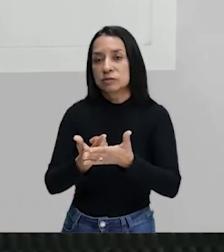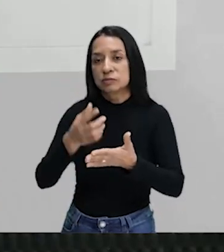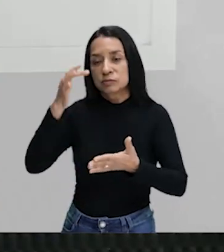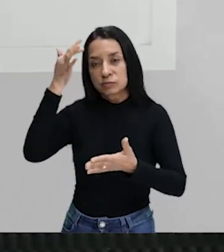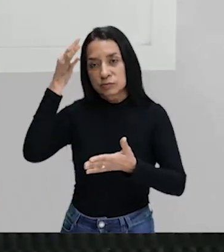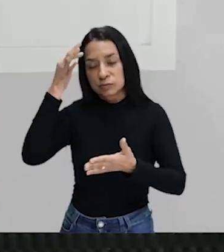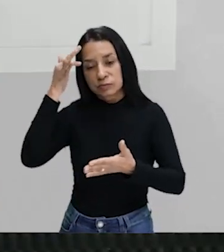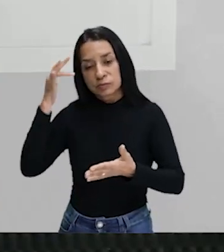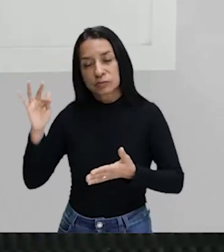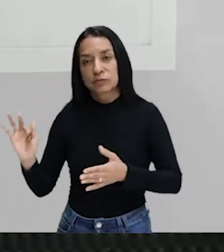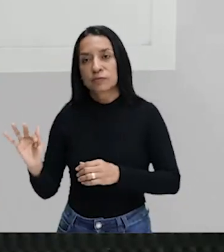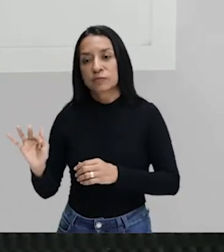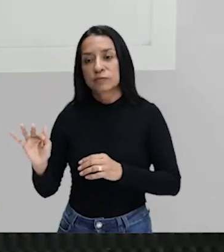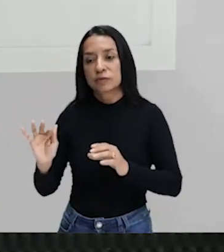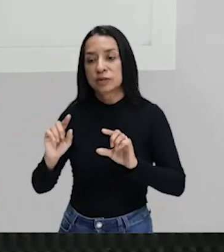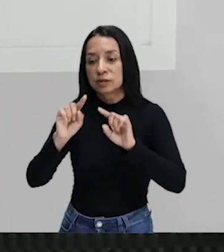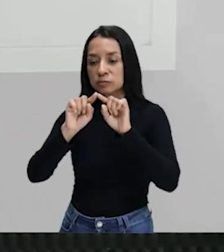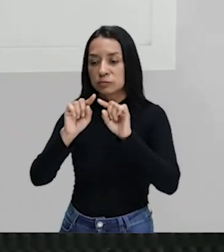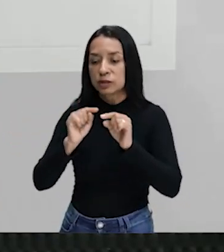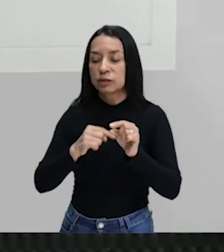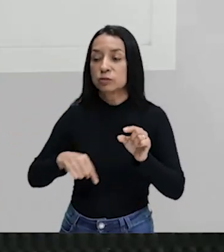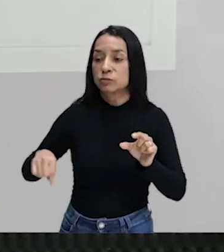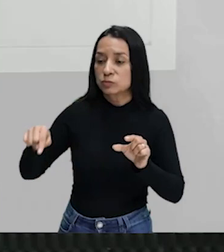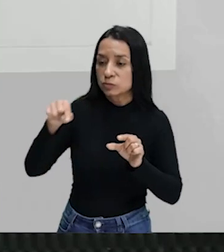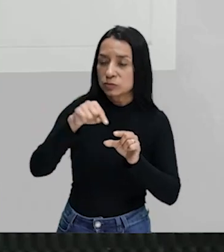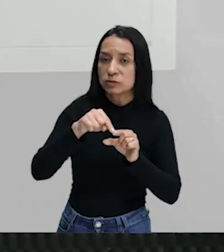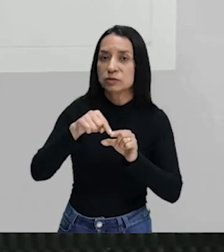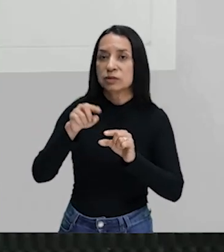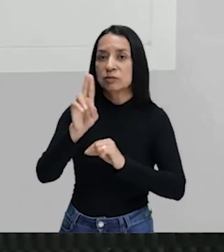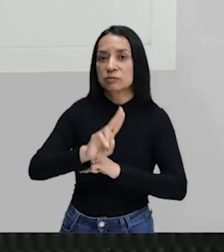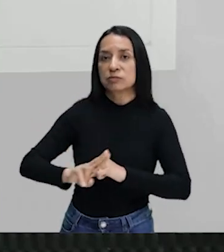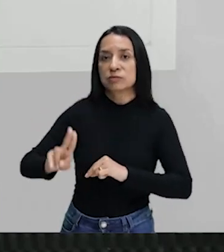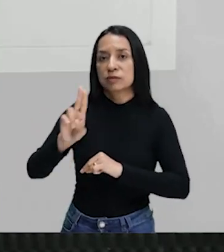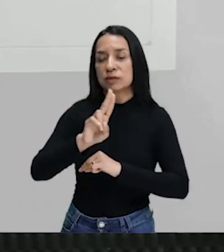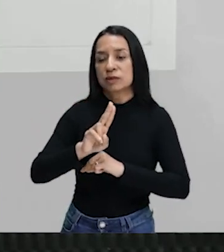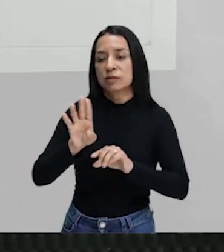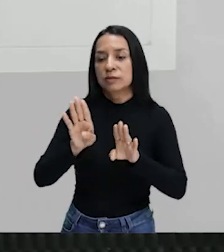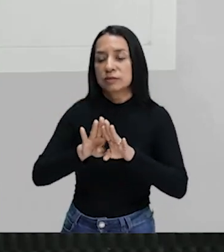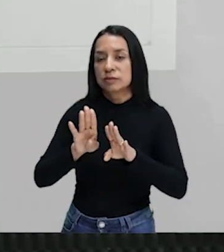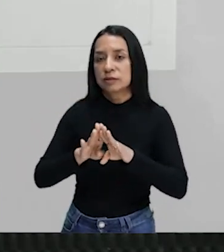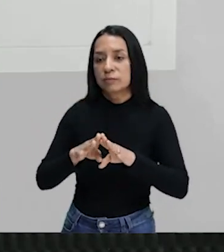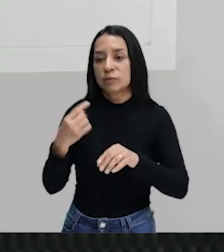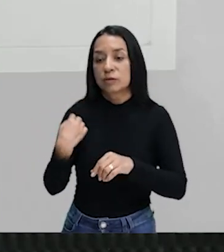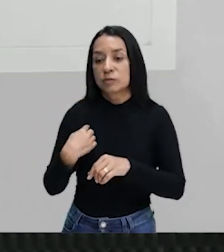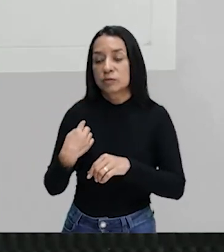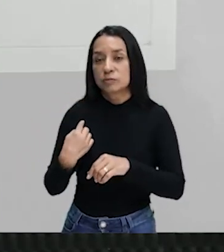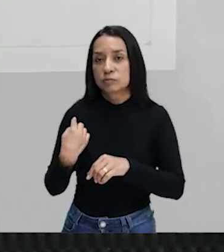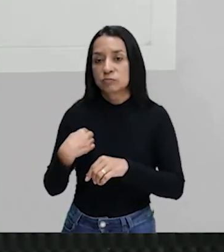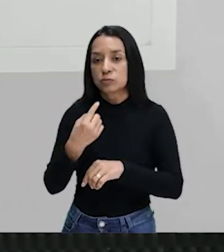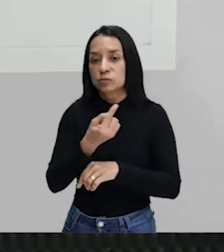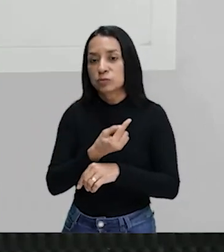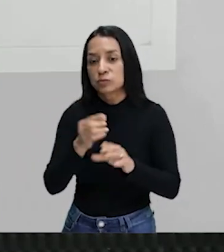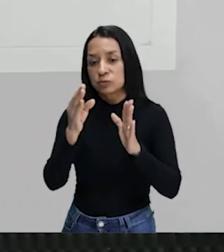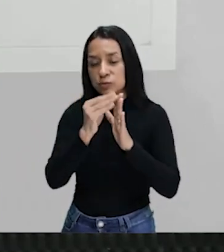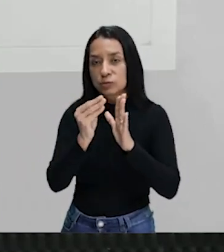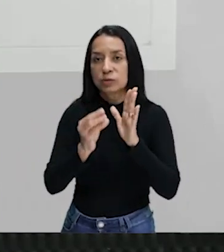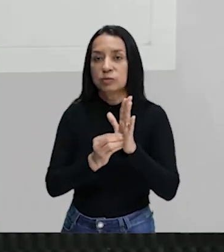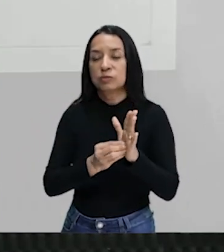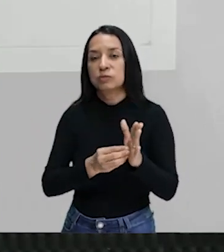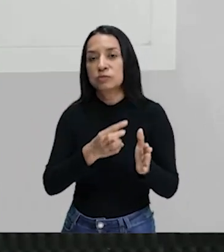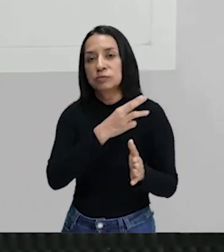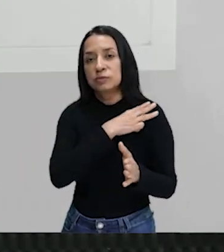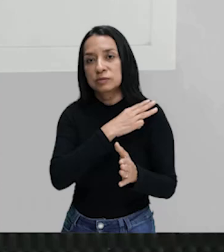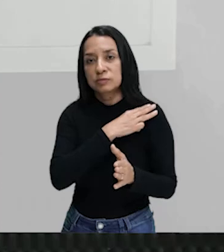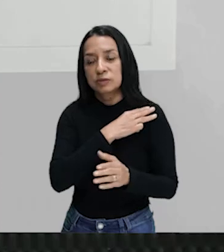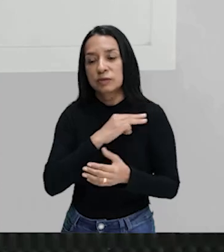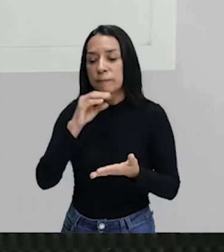ciclos universitários e até mesmo no ensino médio, dentro dos nossos conteúdos, geralmente não falta a ética